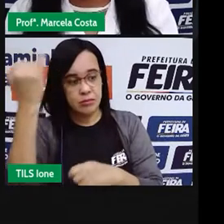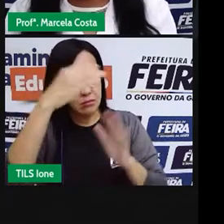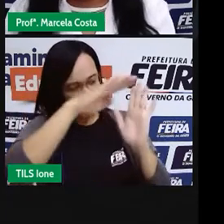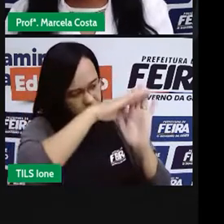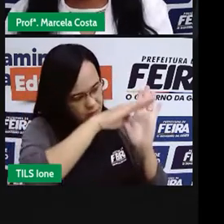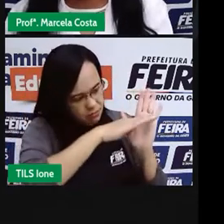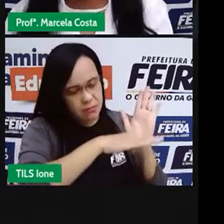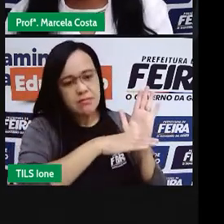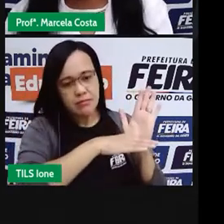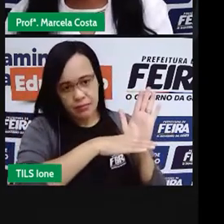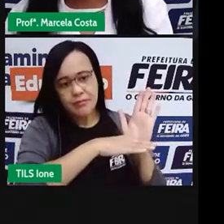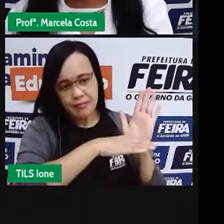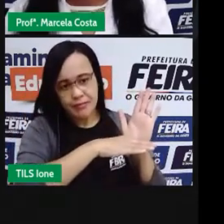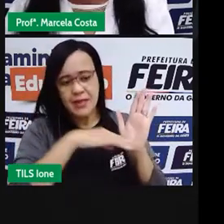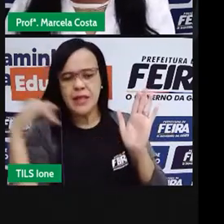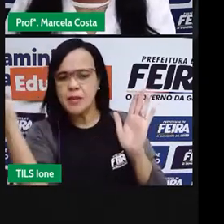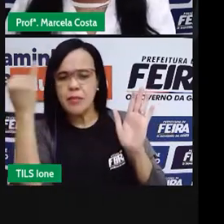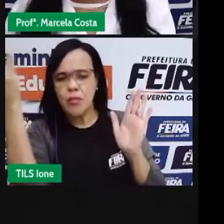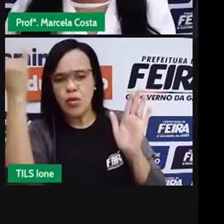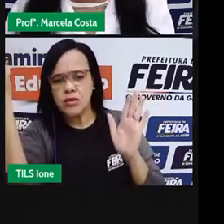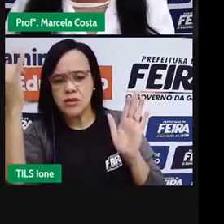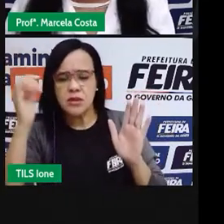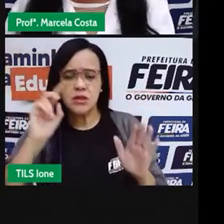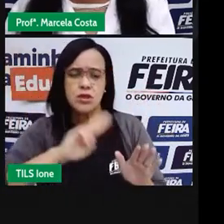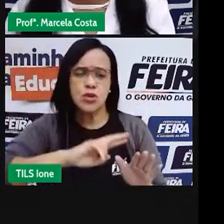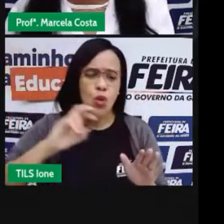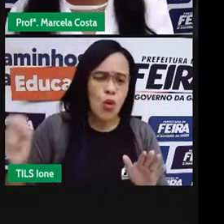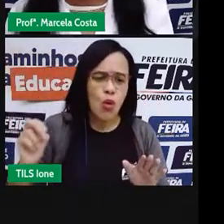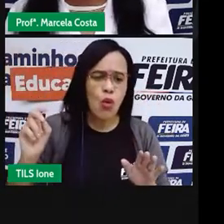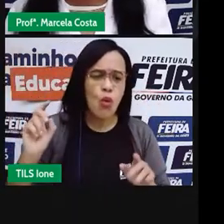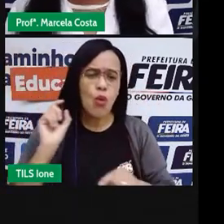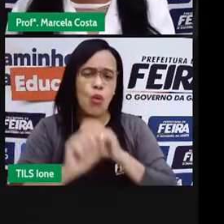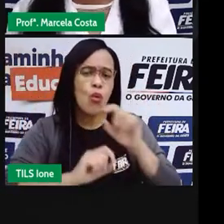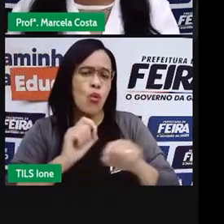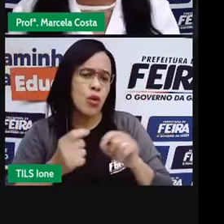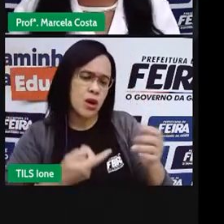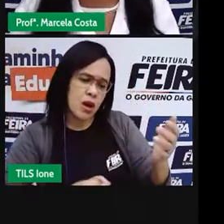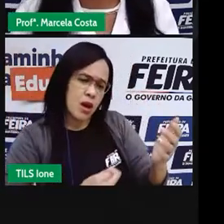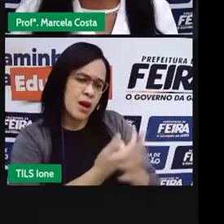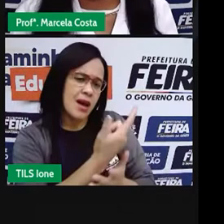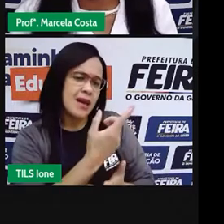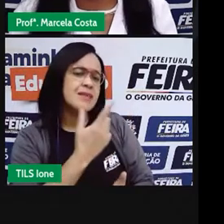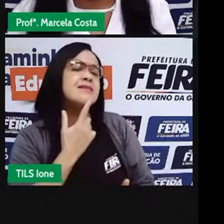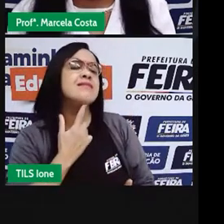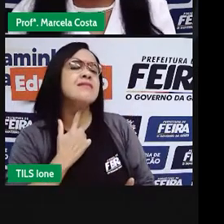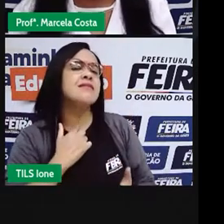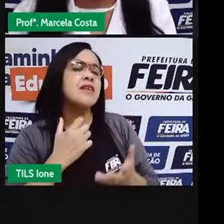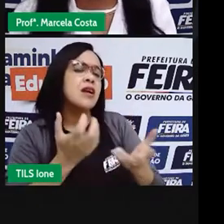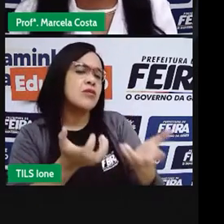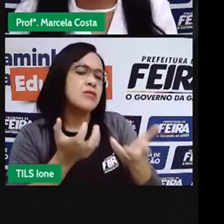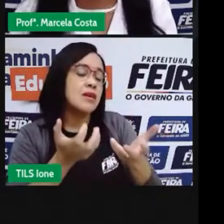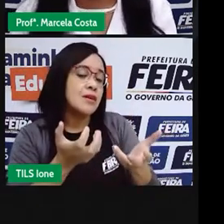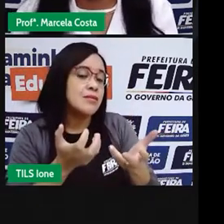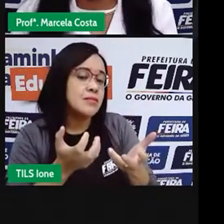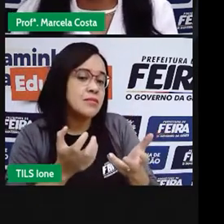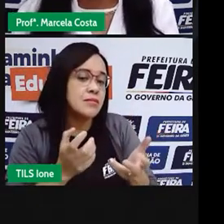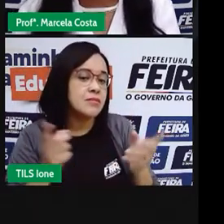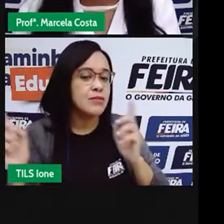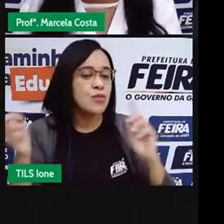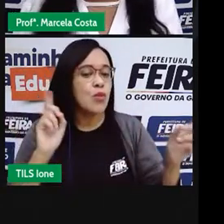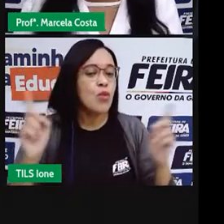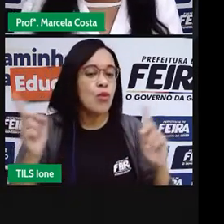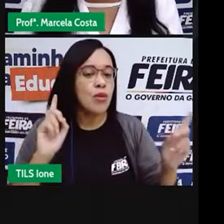lista, o que eu preciso, ou a gente deve comprar primeiro as coisas que eu quero, que está lá na lista o que eu